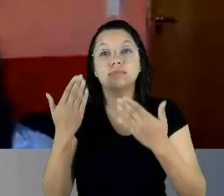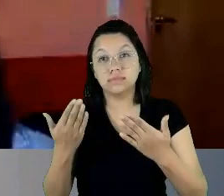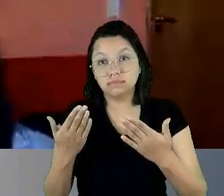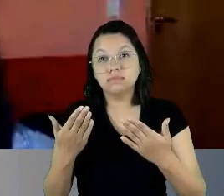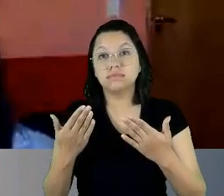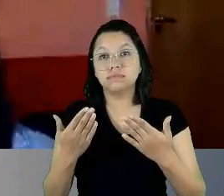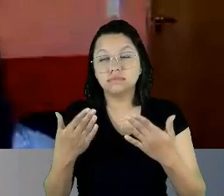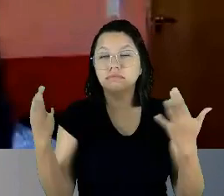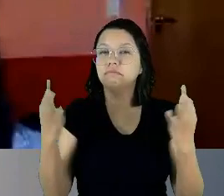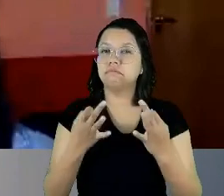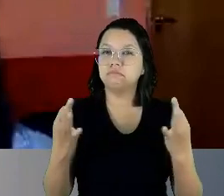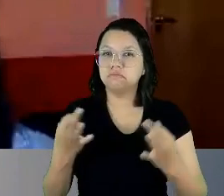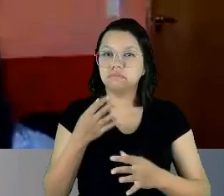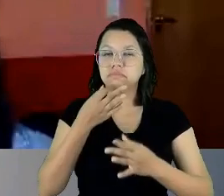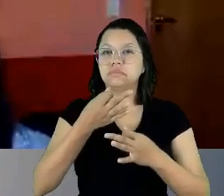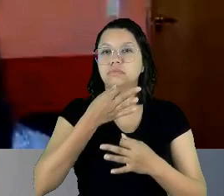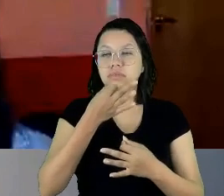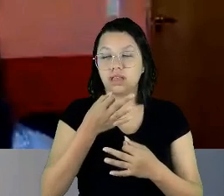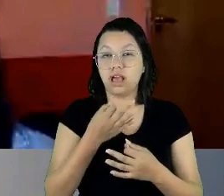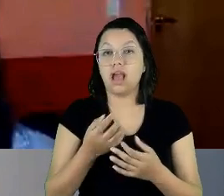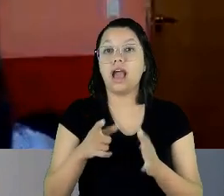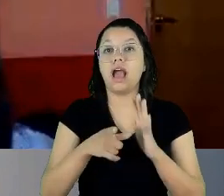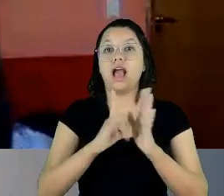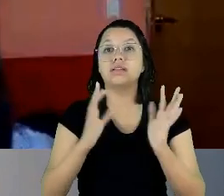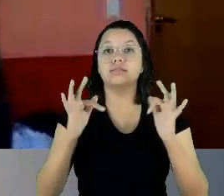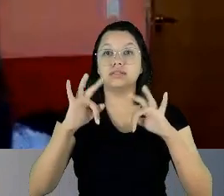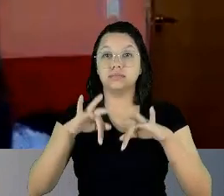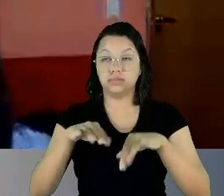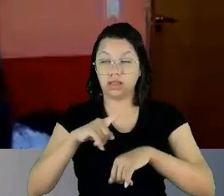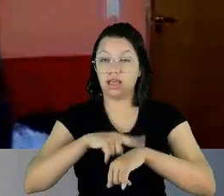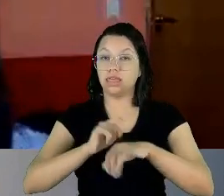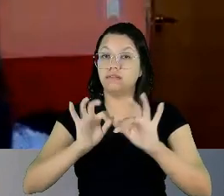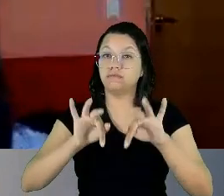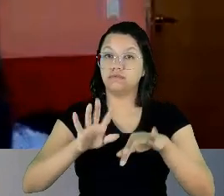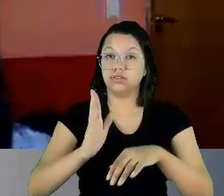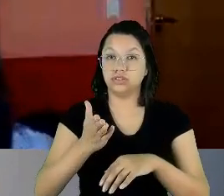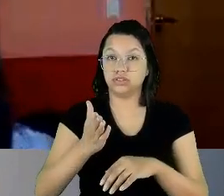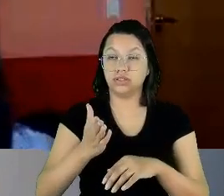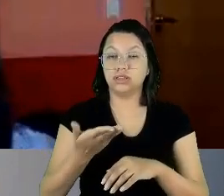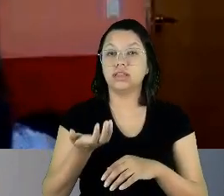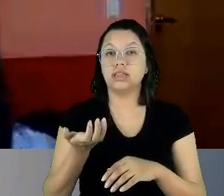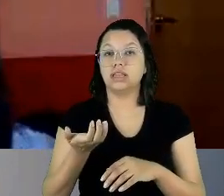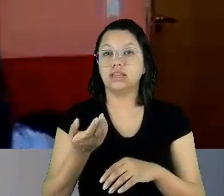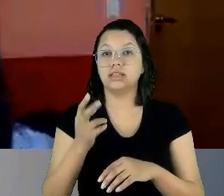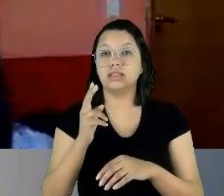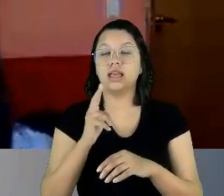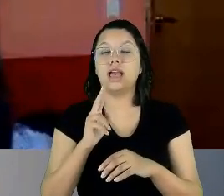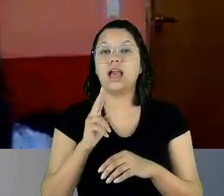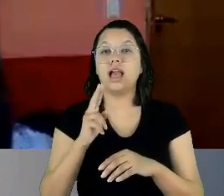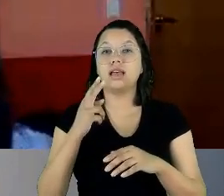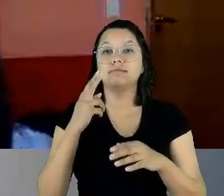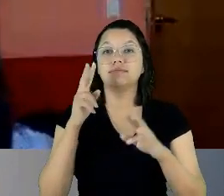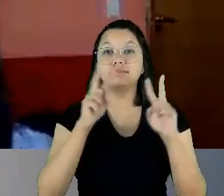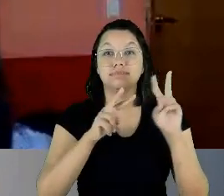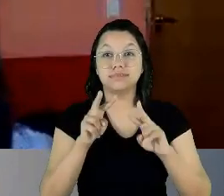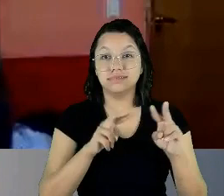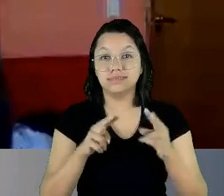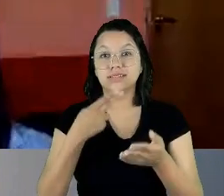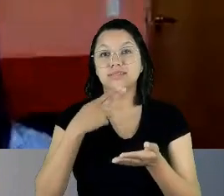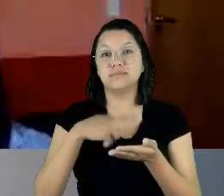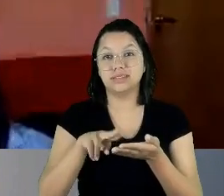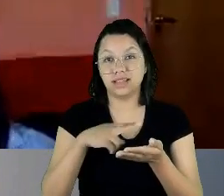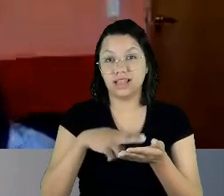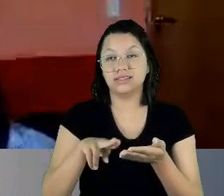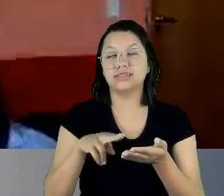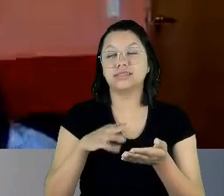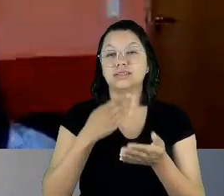Obrigada, excelentes considerações. Antes de terminar, nosso tempo já está chegando ao fim, gostaria de ler umas mensagens que recebemos carinhosamente.